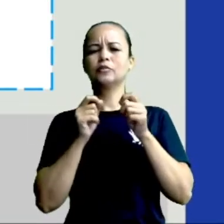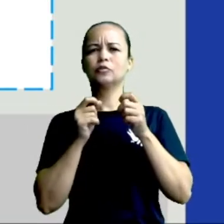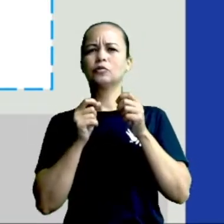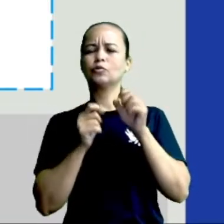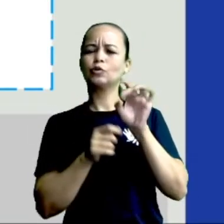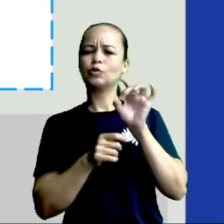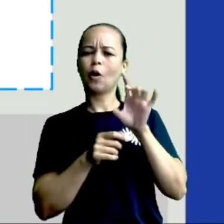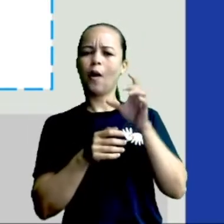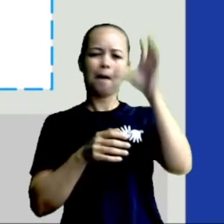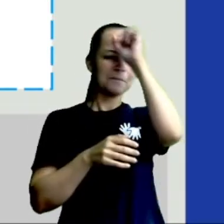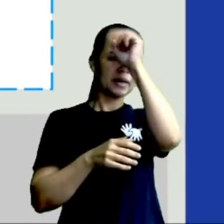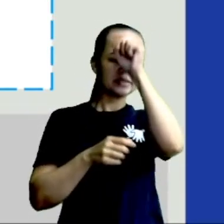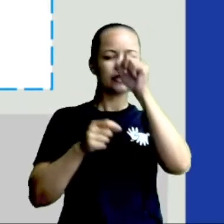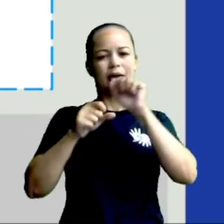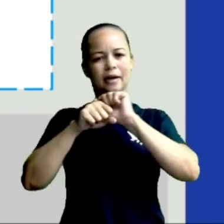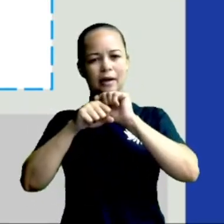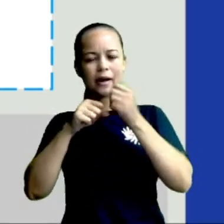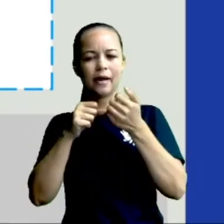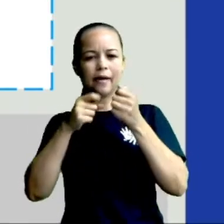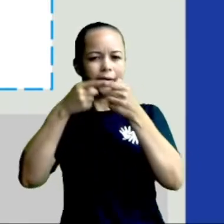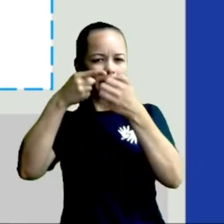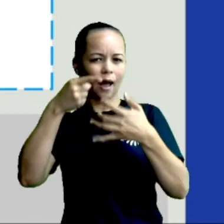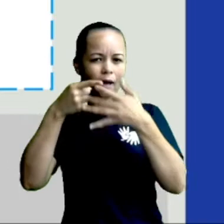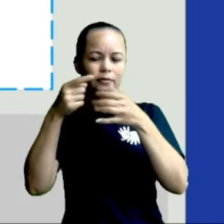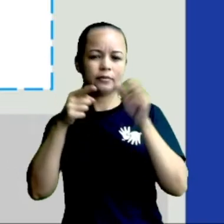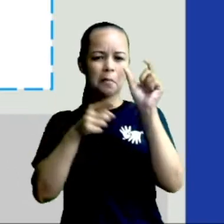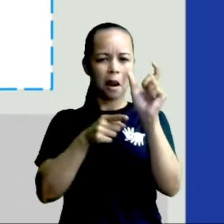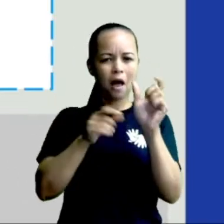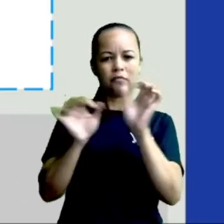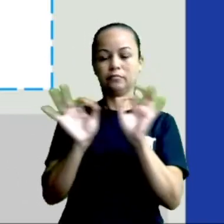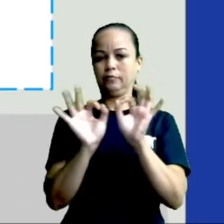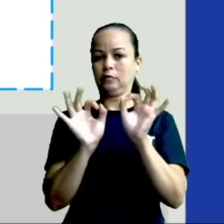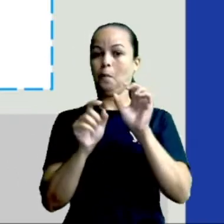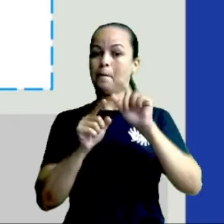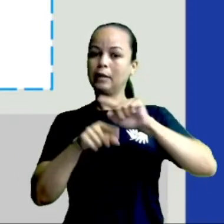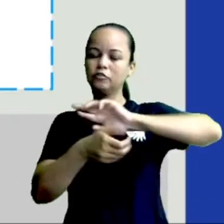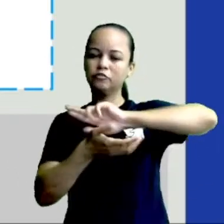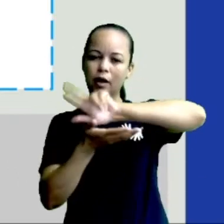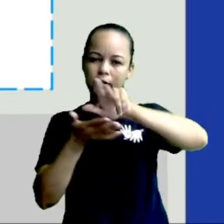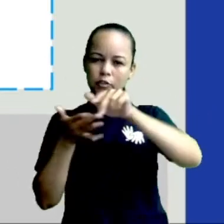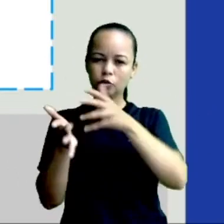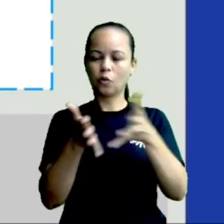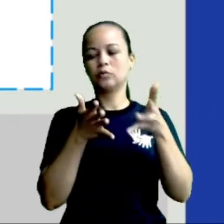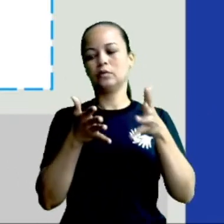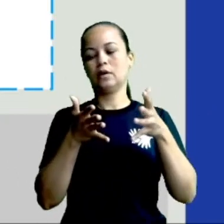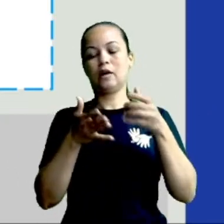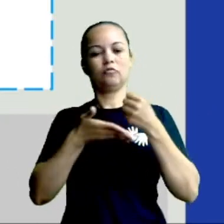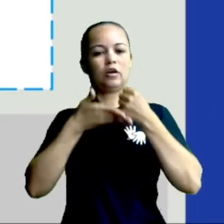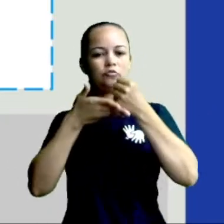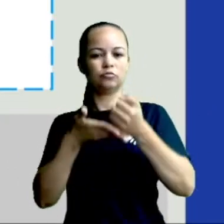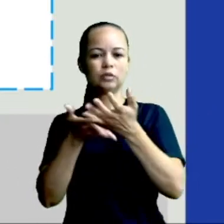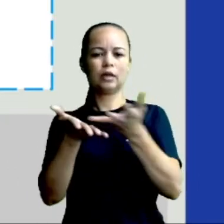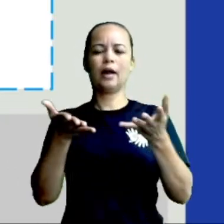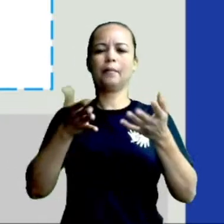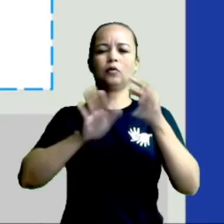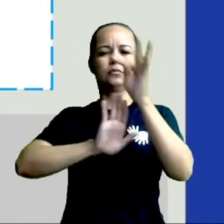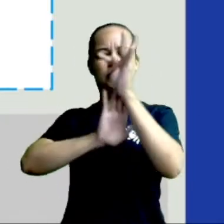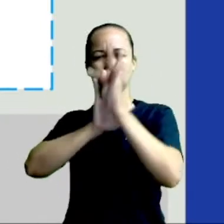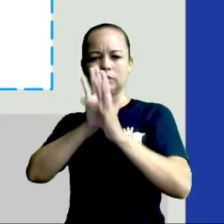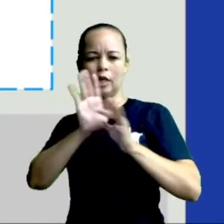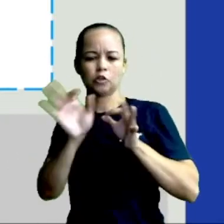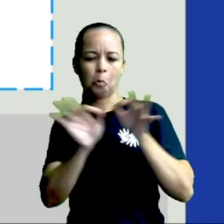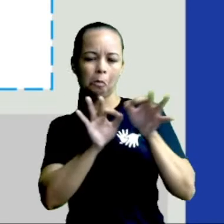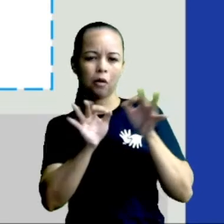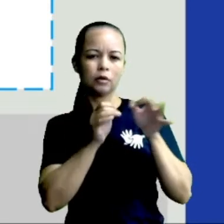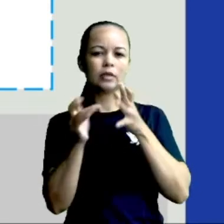de palavras, certo? Mas outras também. Vai ajudá-los aí, tanto na sua produção de texto, quanto na